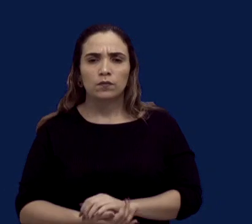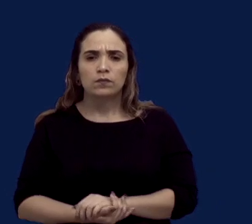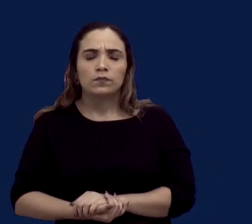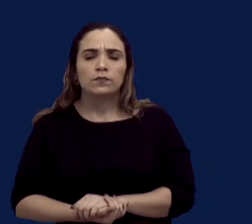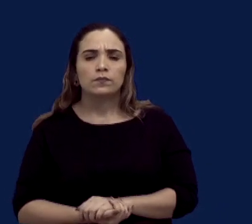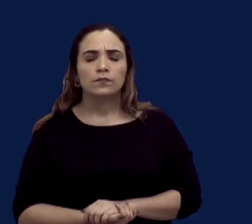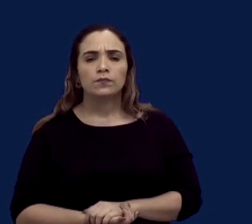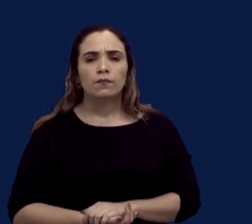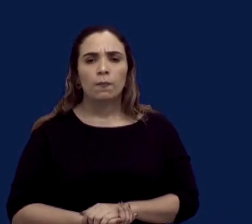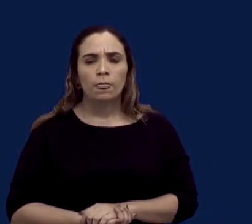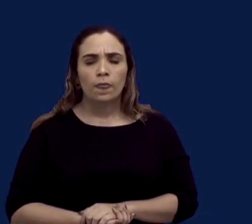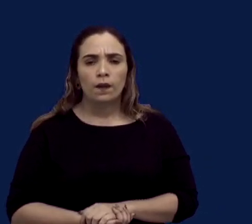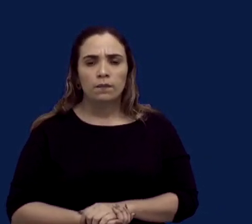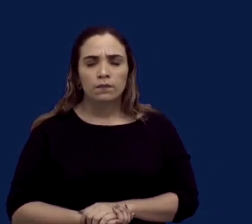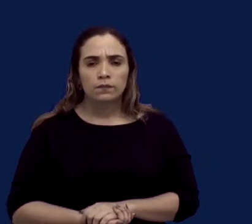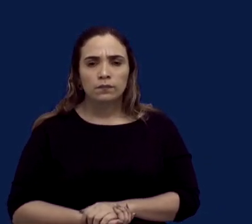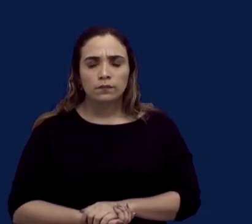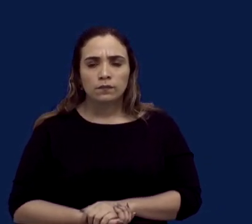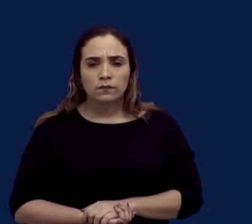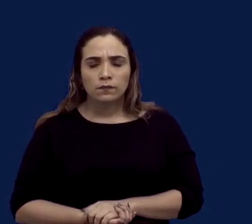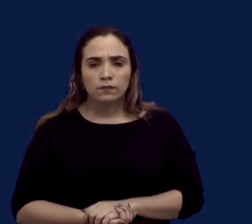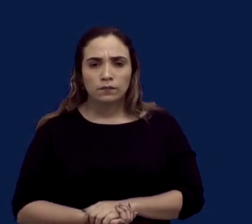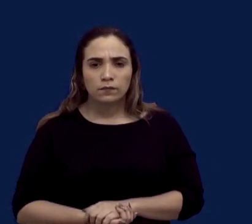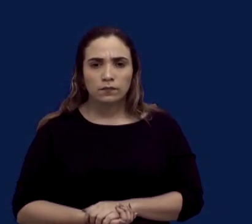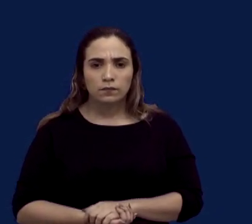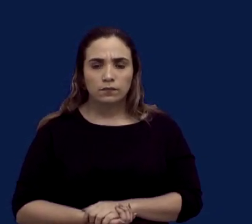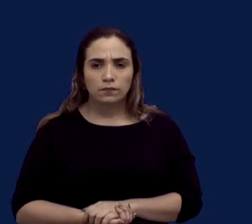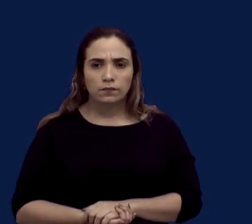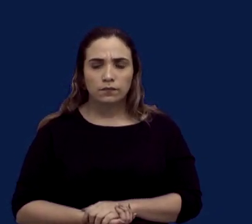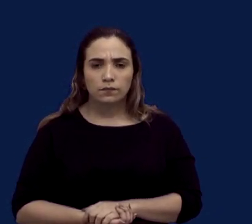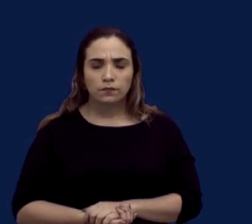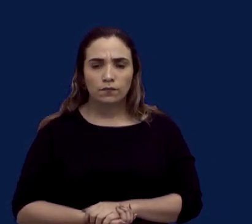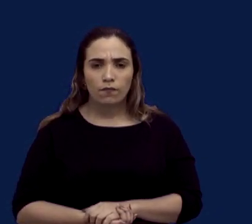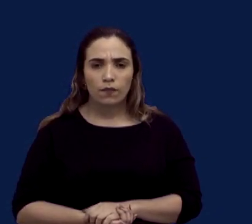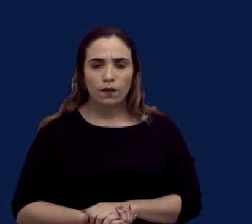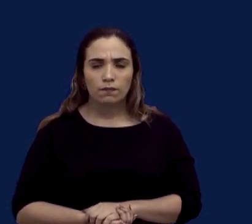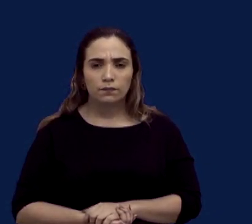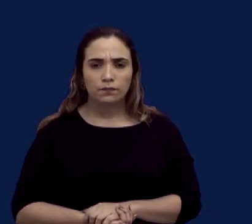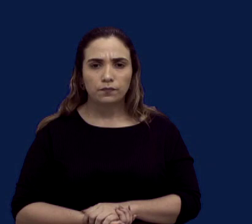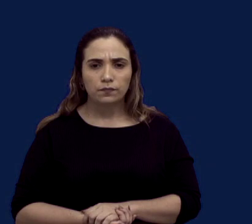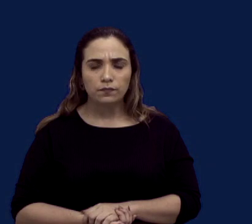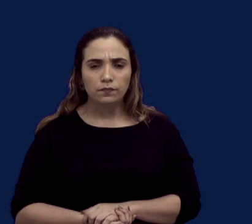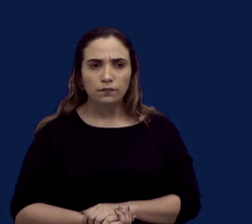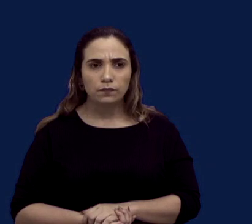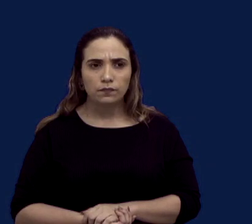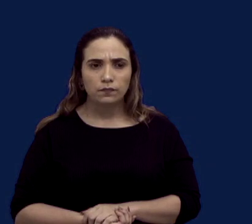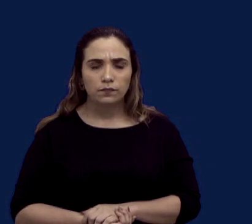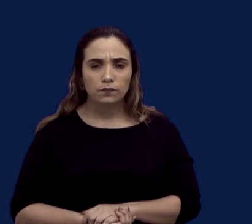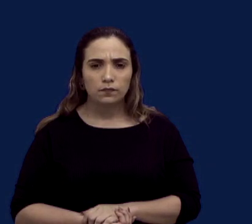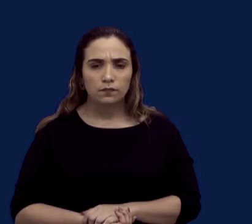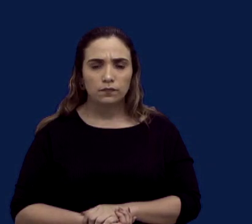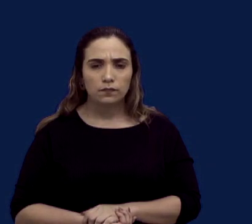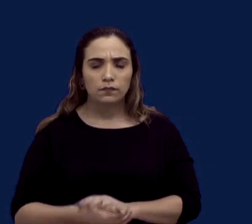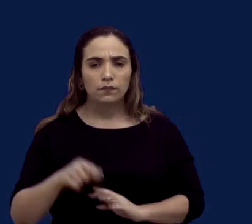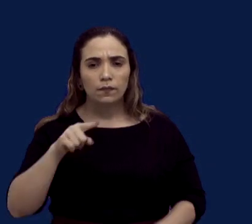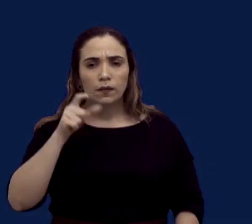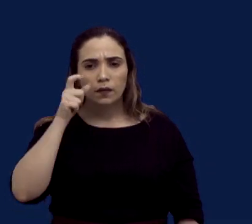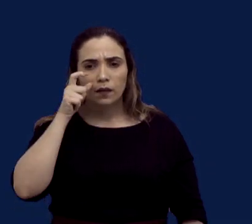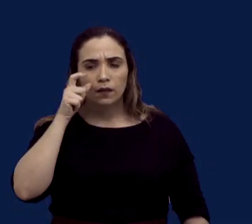Então, deixa eu... Pronto, aqui. É o seguinte, Luciana, eu achei muito